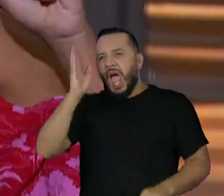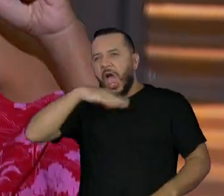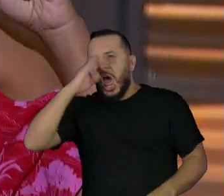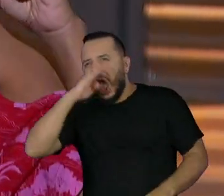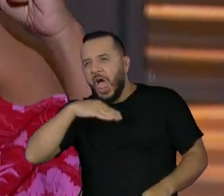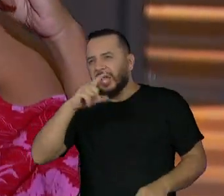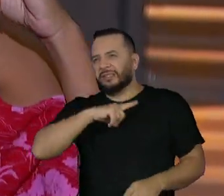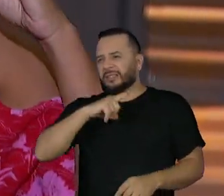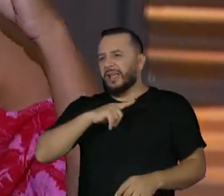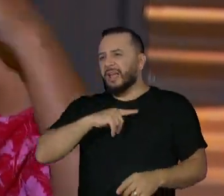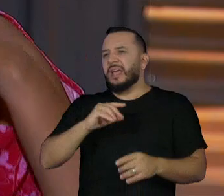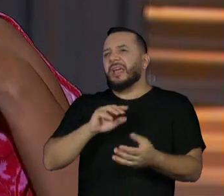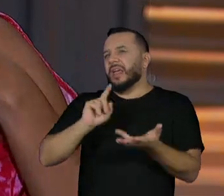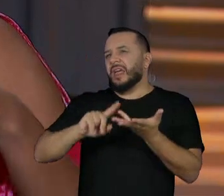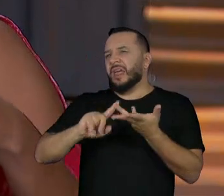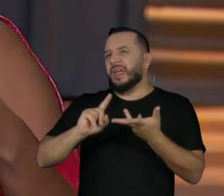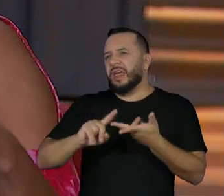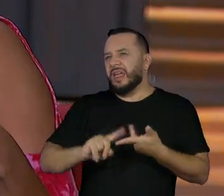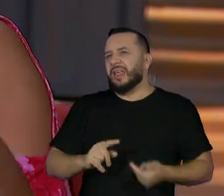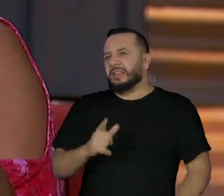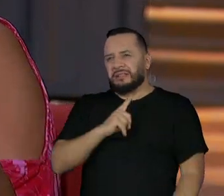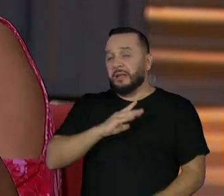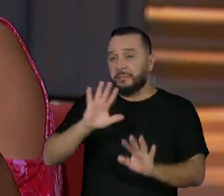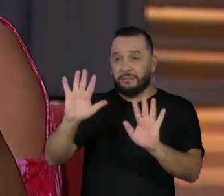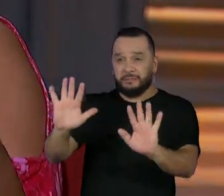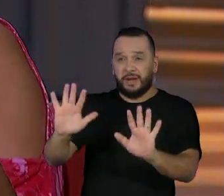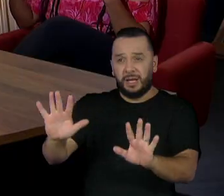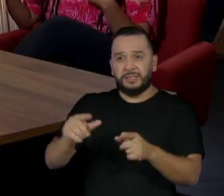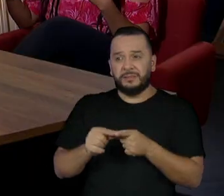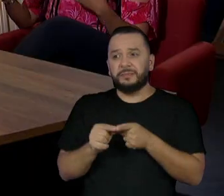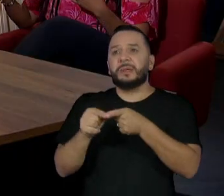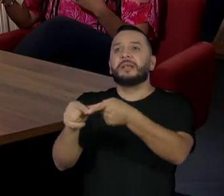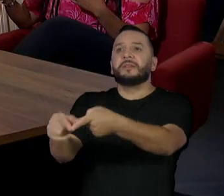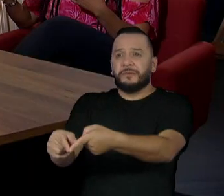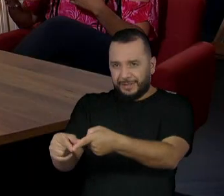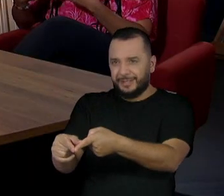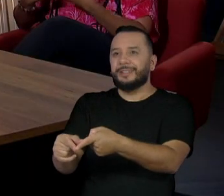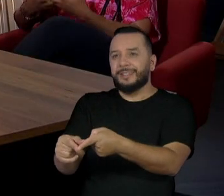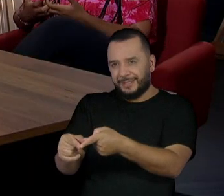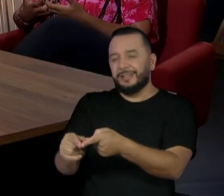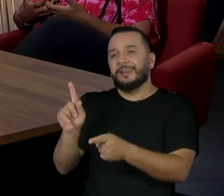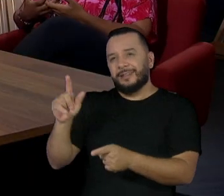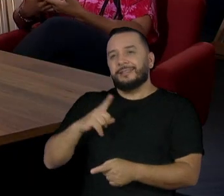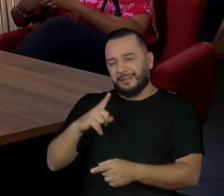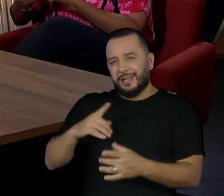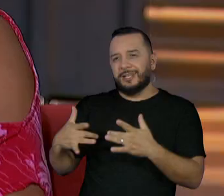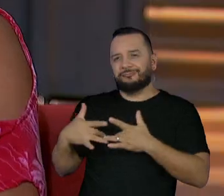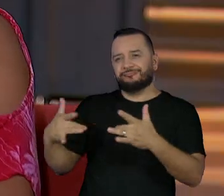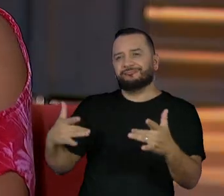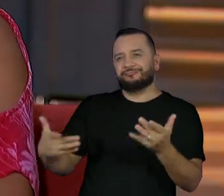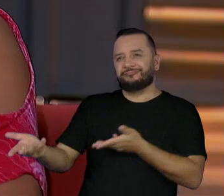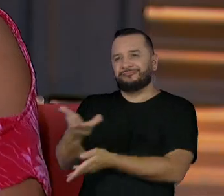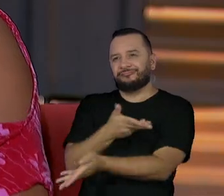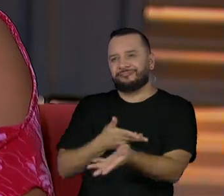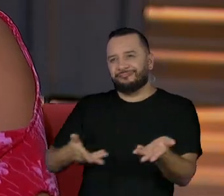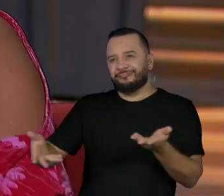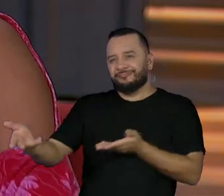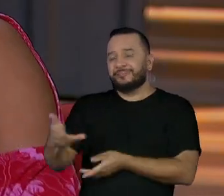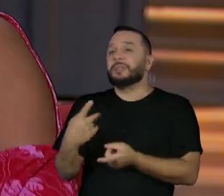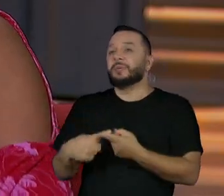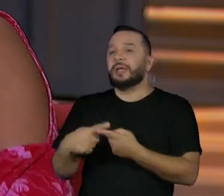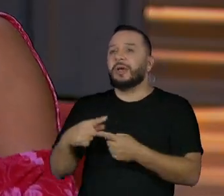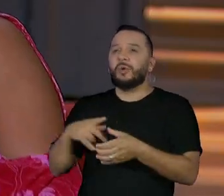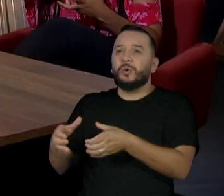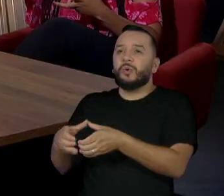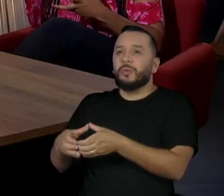acho que a imagem que precisa ser colocada de periferia é essa imagem da solidariedade, porque se não fosse as redes, né,